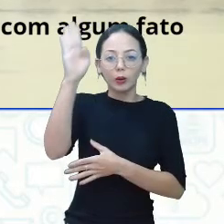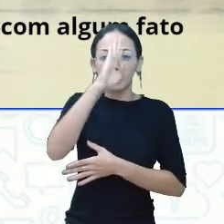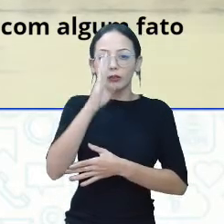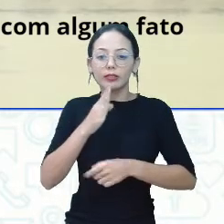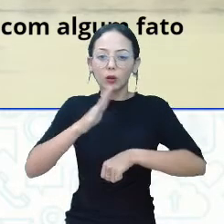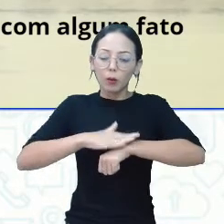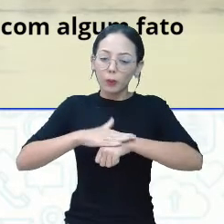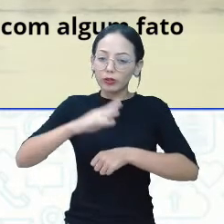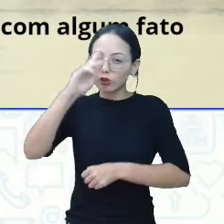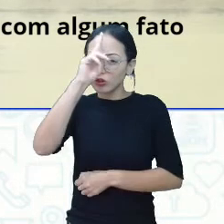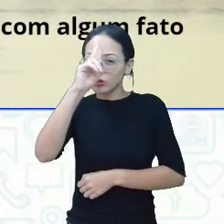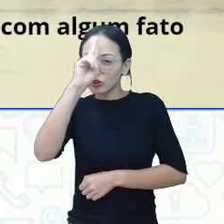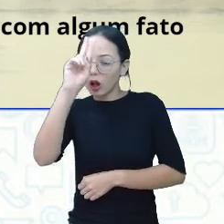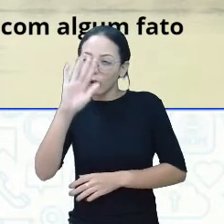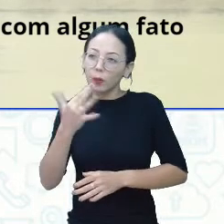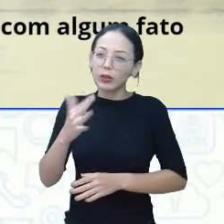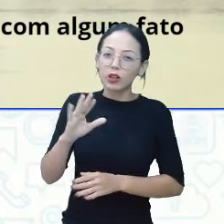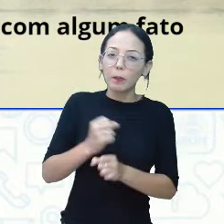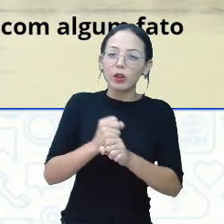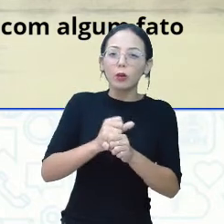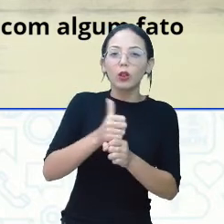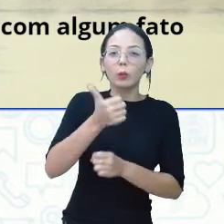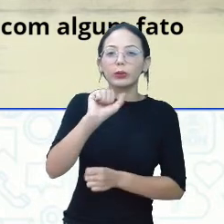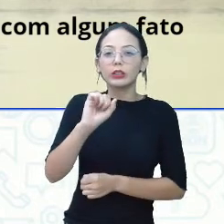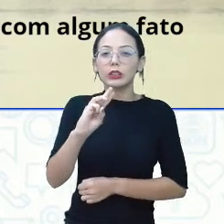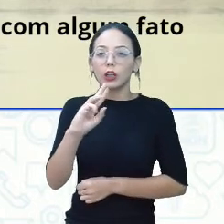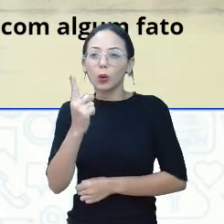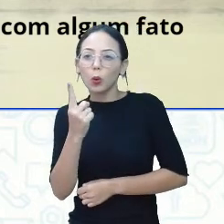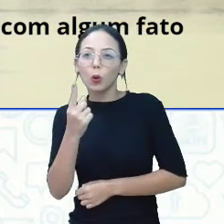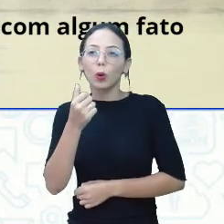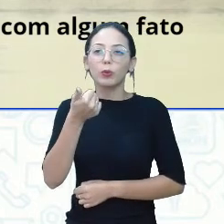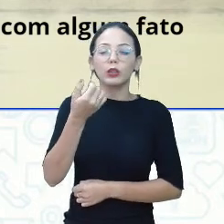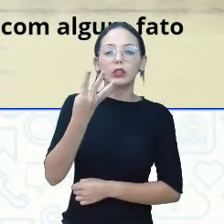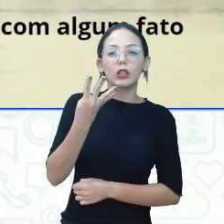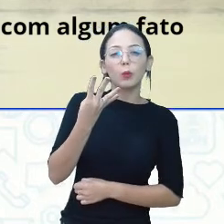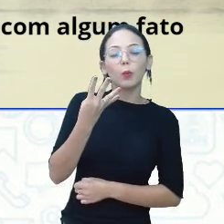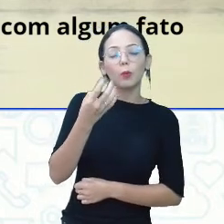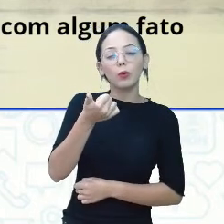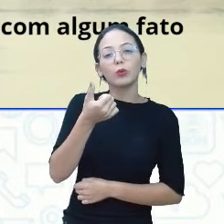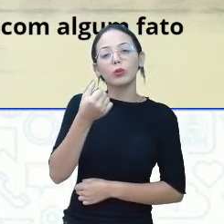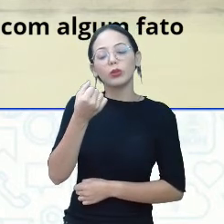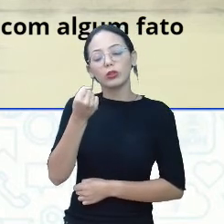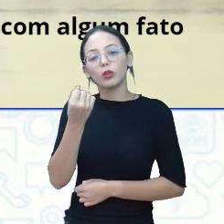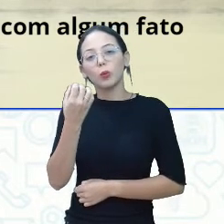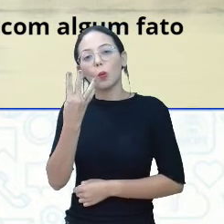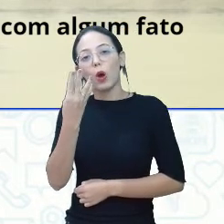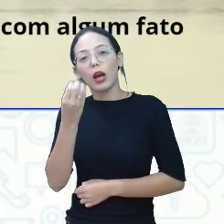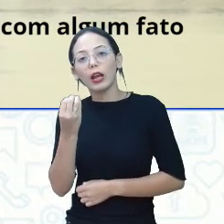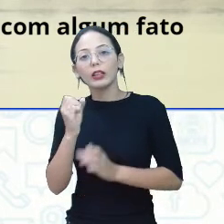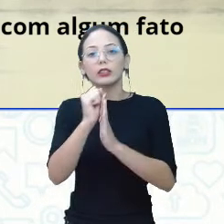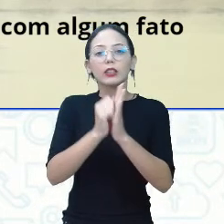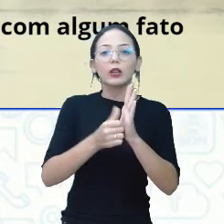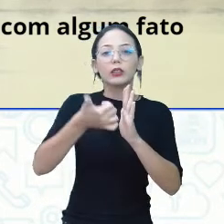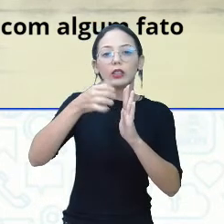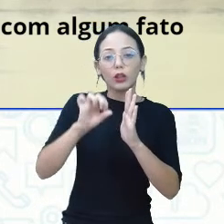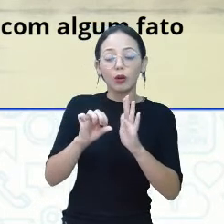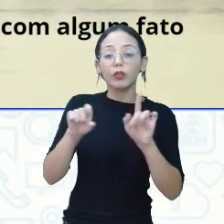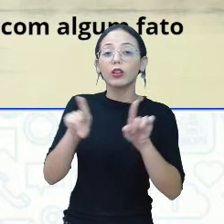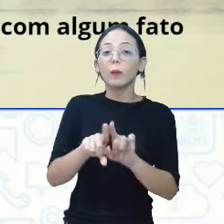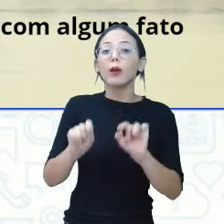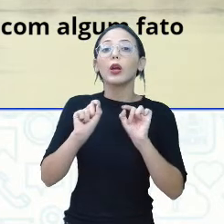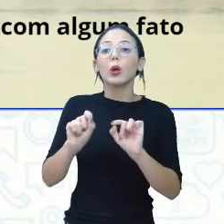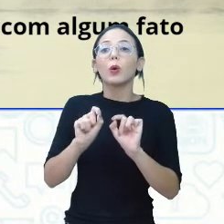momento histórico, ali entre 1831 e 1840, século XIX. E o maior representante